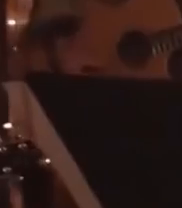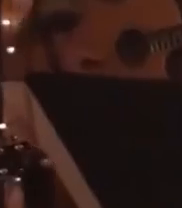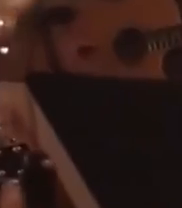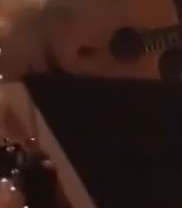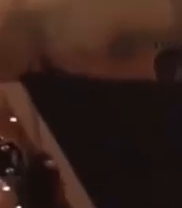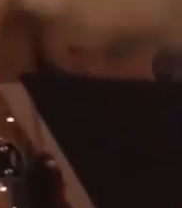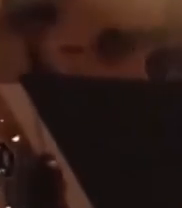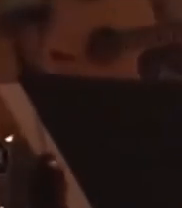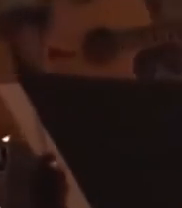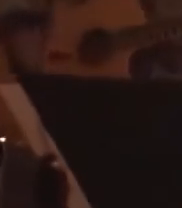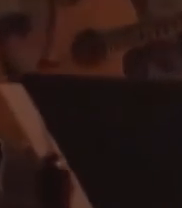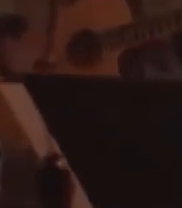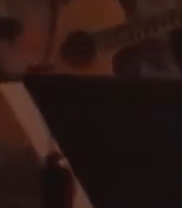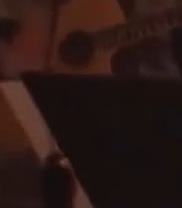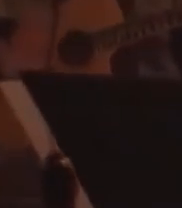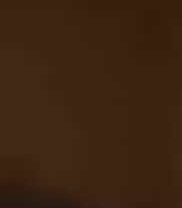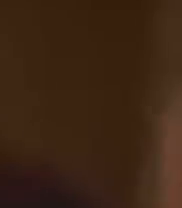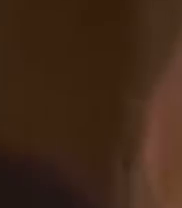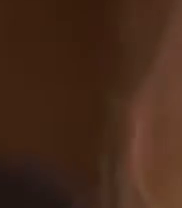Música